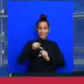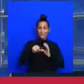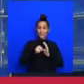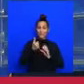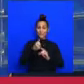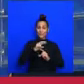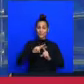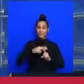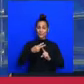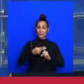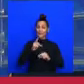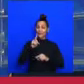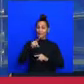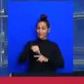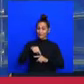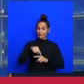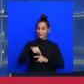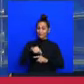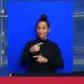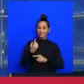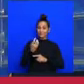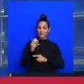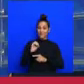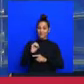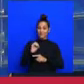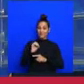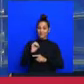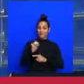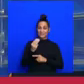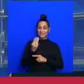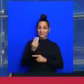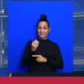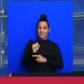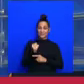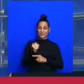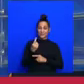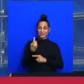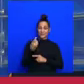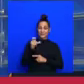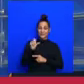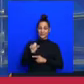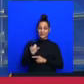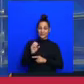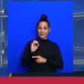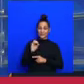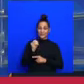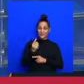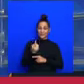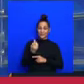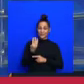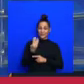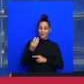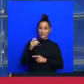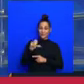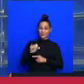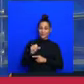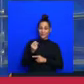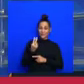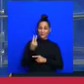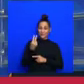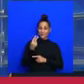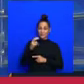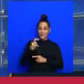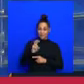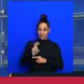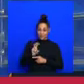no primeiro sorteio da dupla Sena. 10, 38, 19, 01,